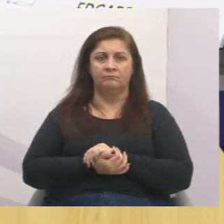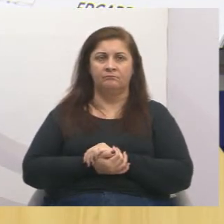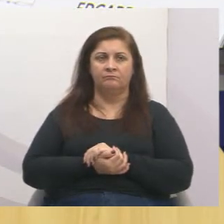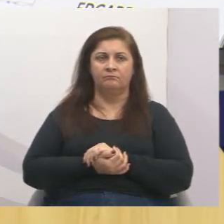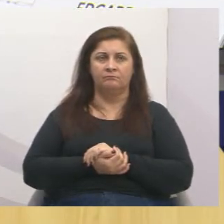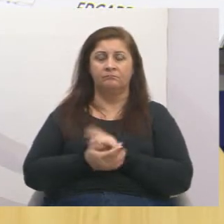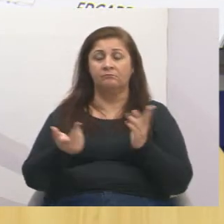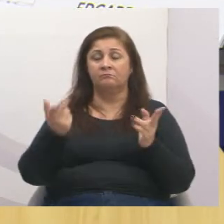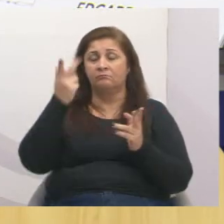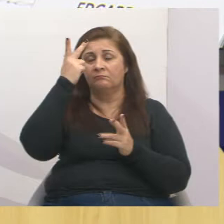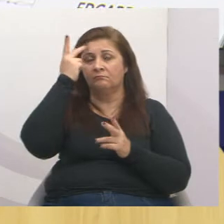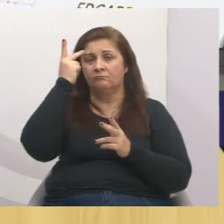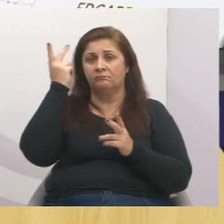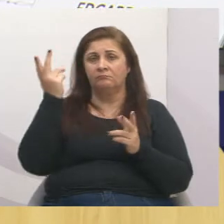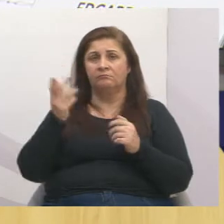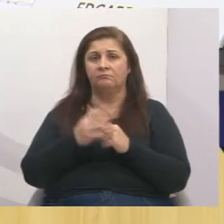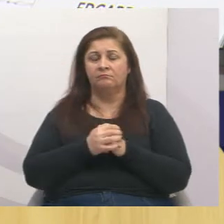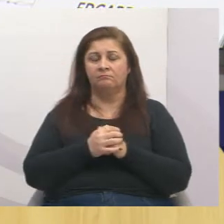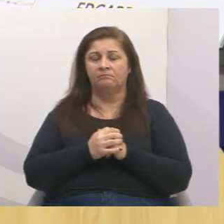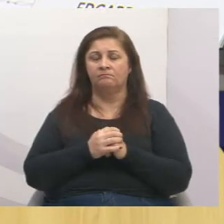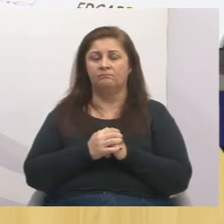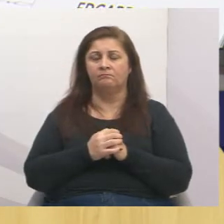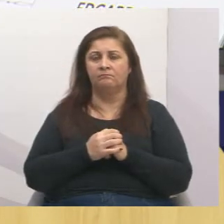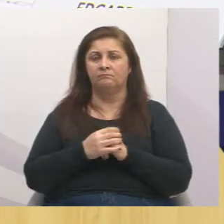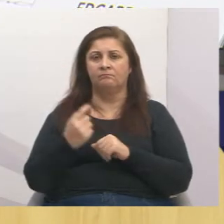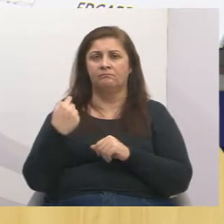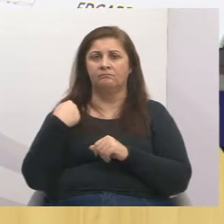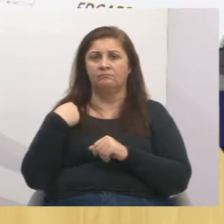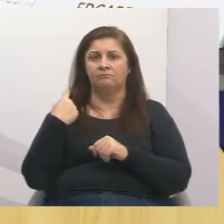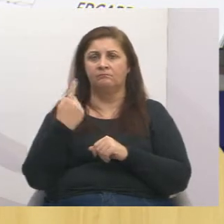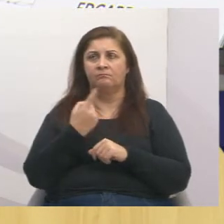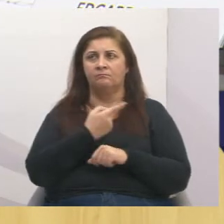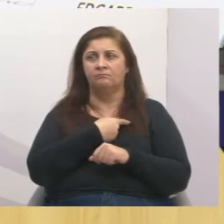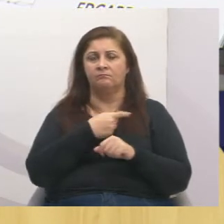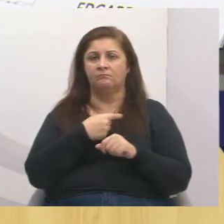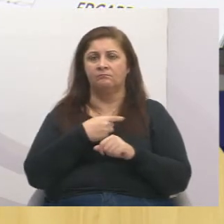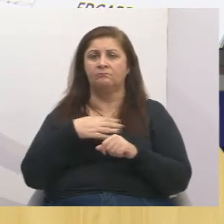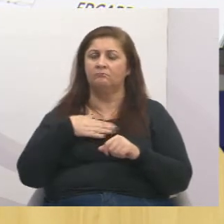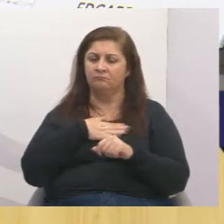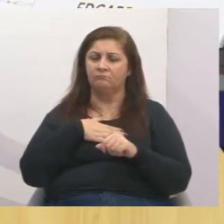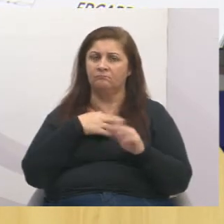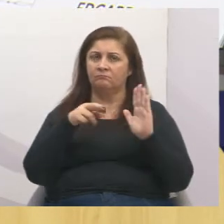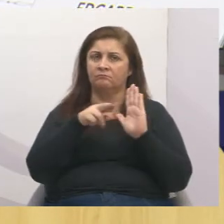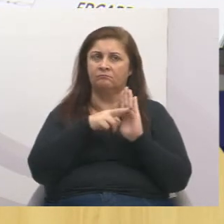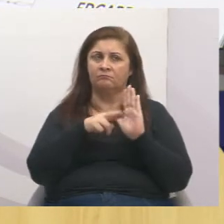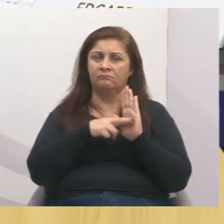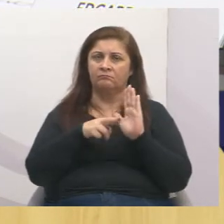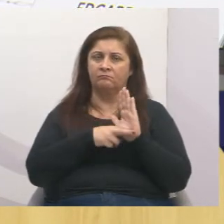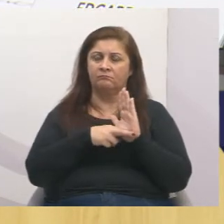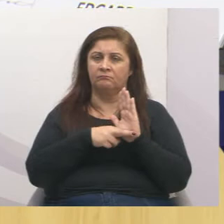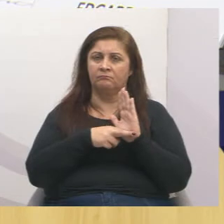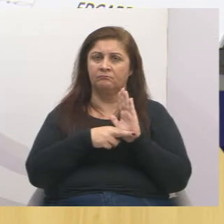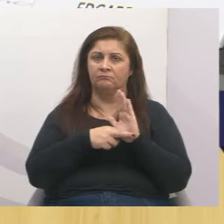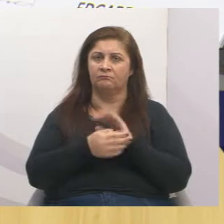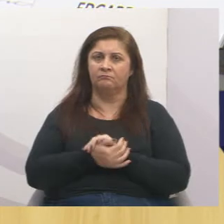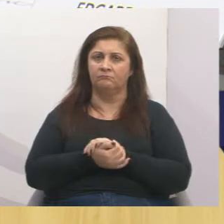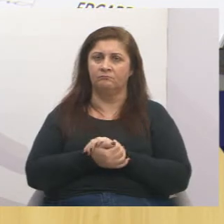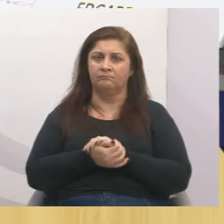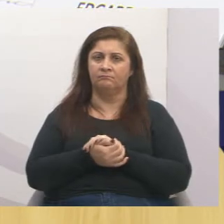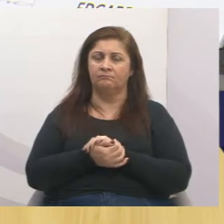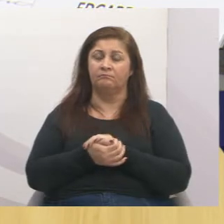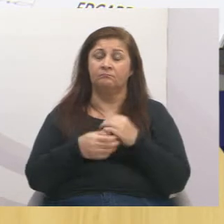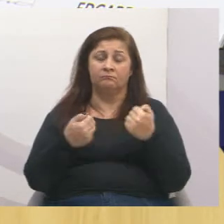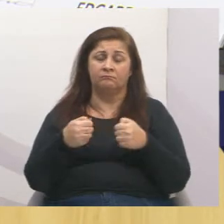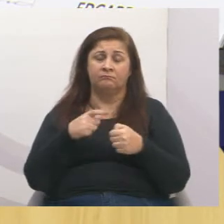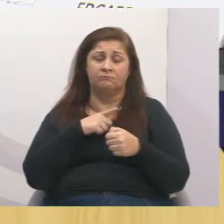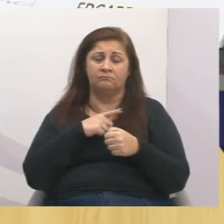E normalmente nós não gostamos muito de regras, mas precisa existir, assim como